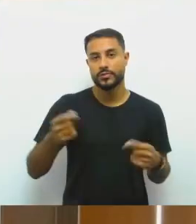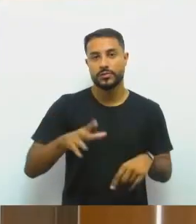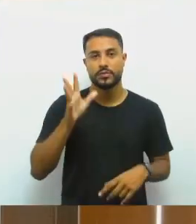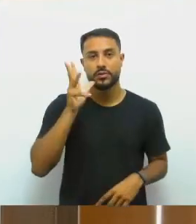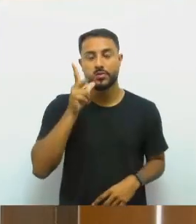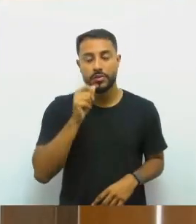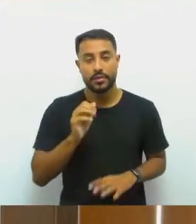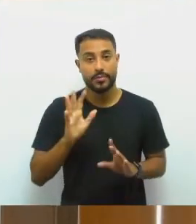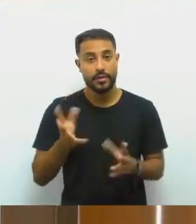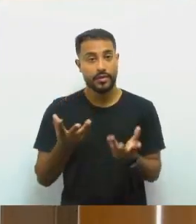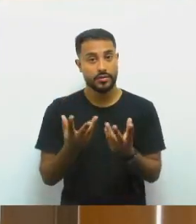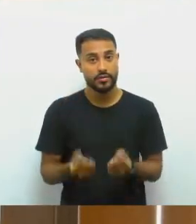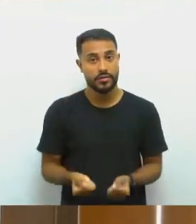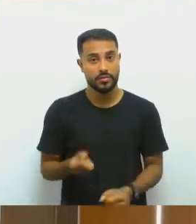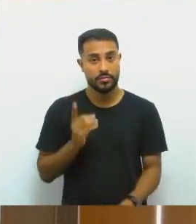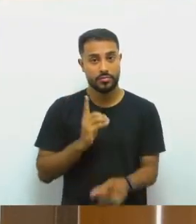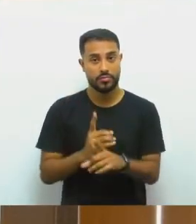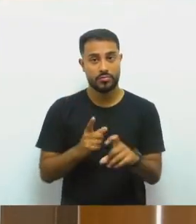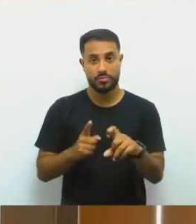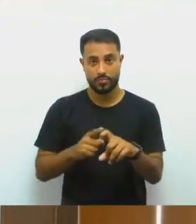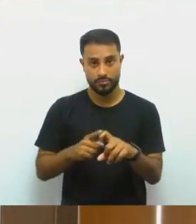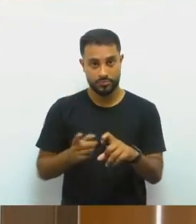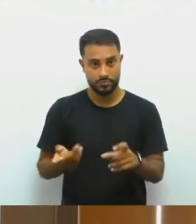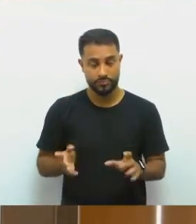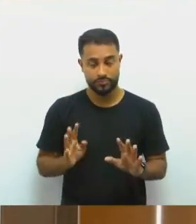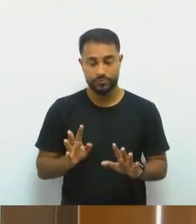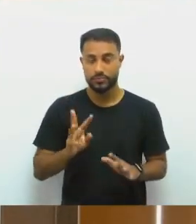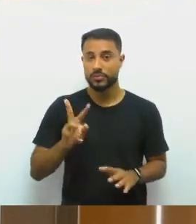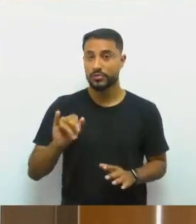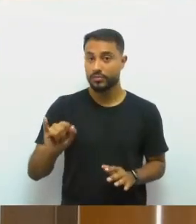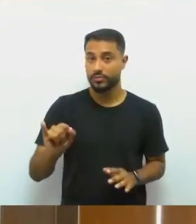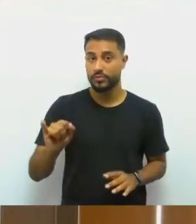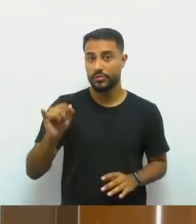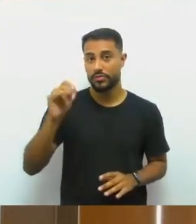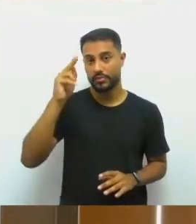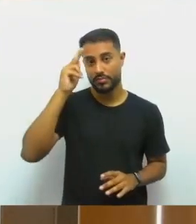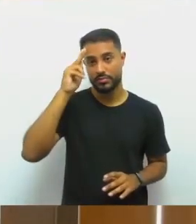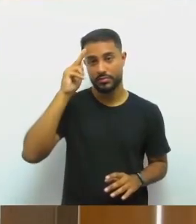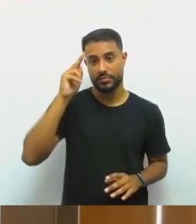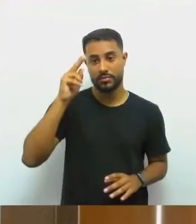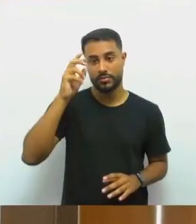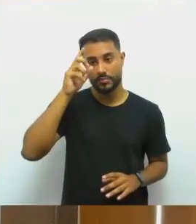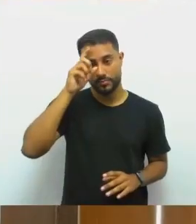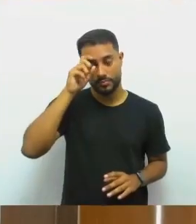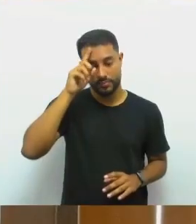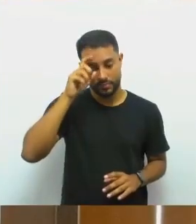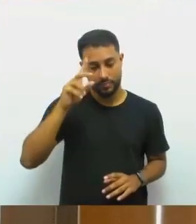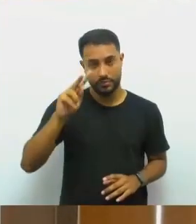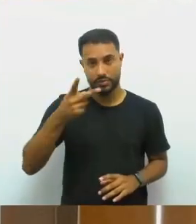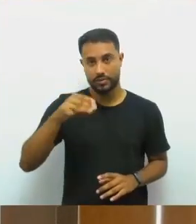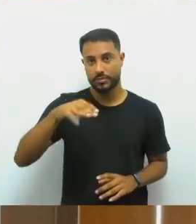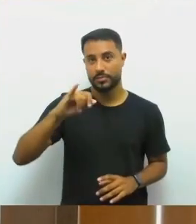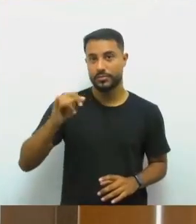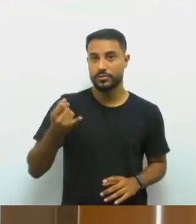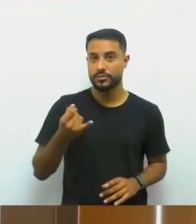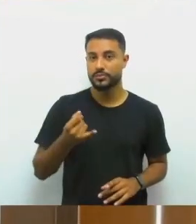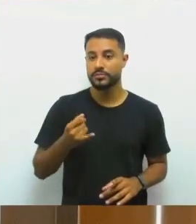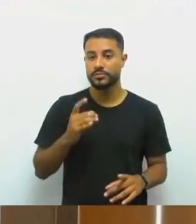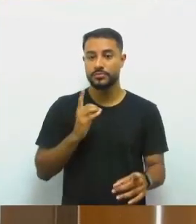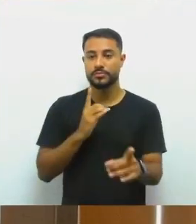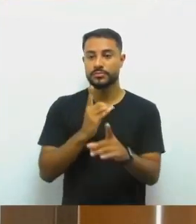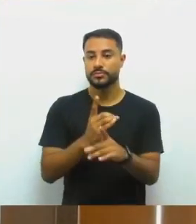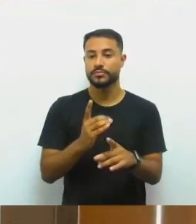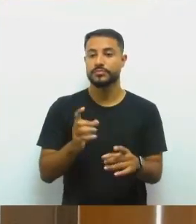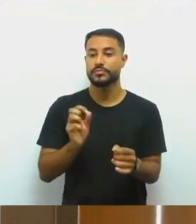E aí você vai no HMJ, que deveria ser o hospital de portas fechadas, e está fazendo